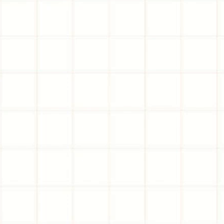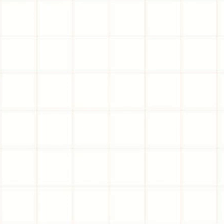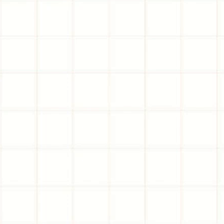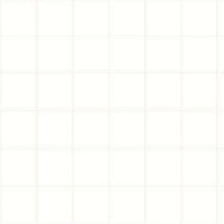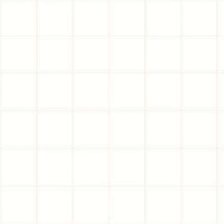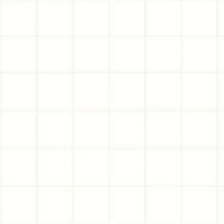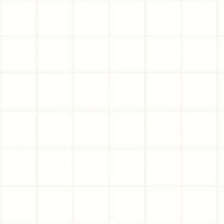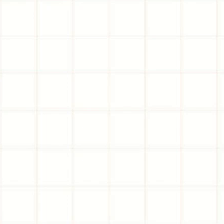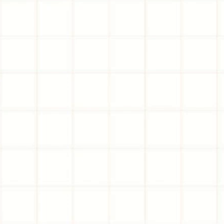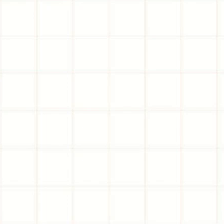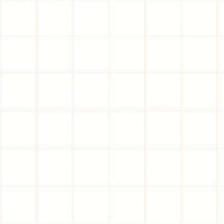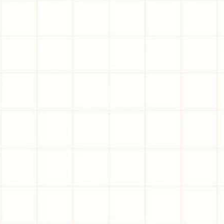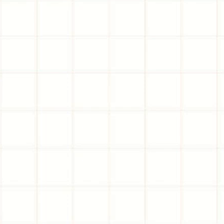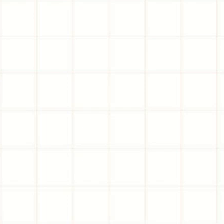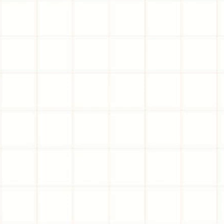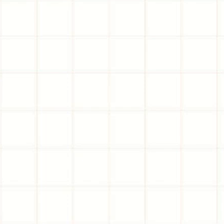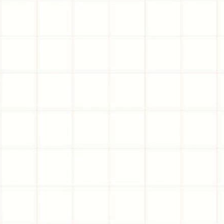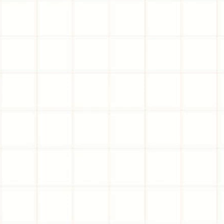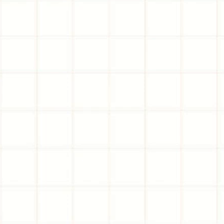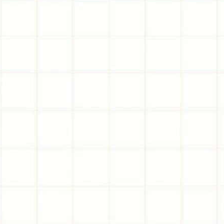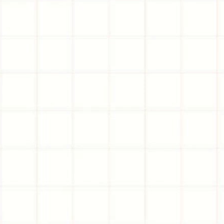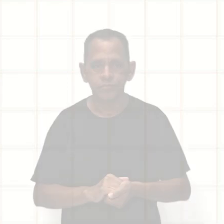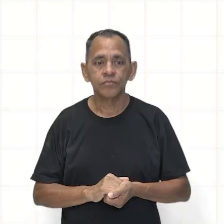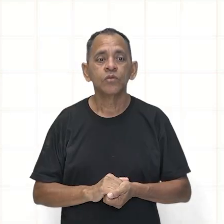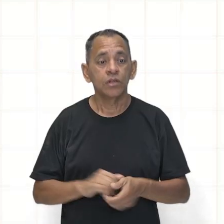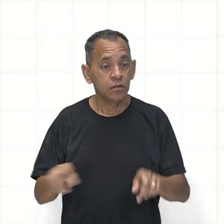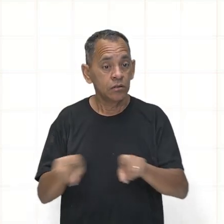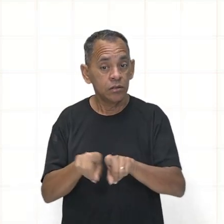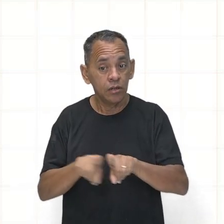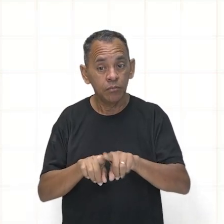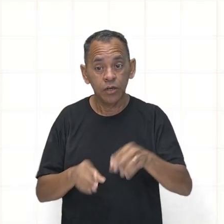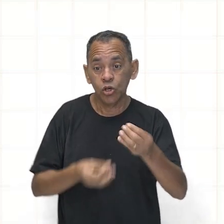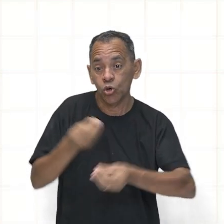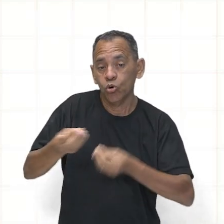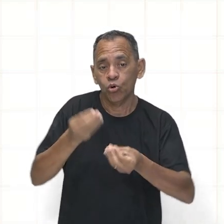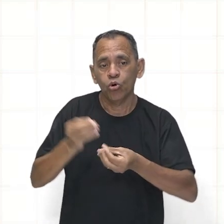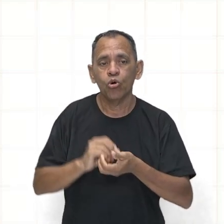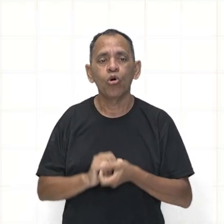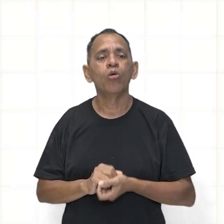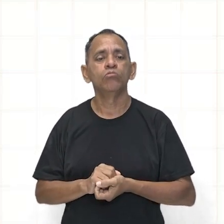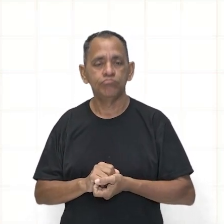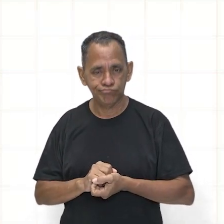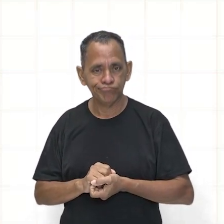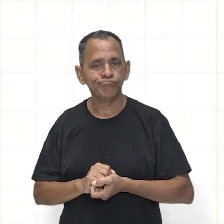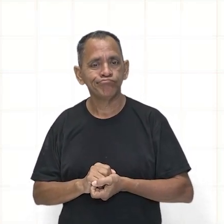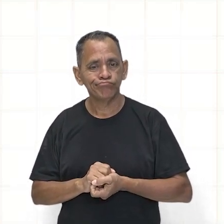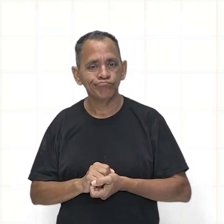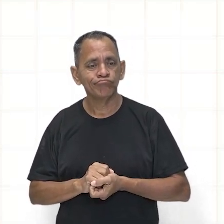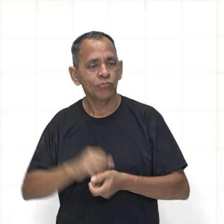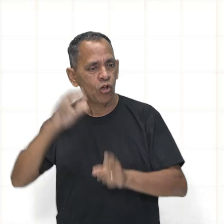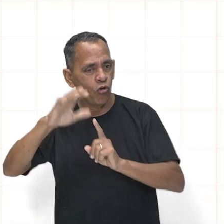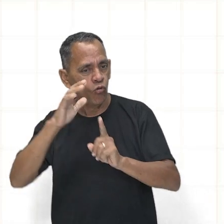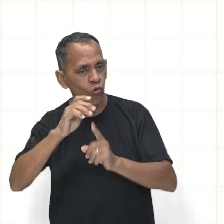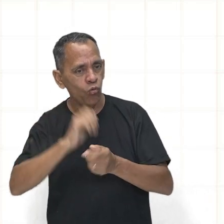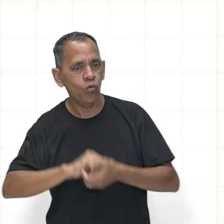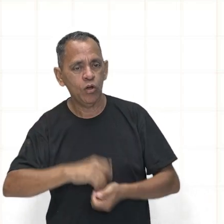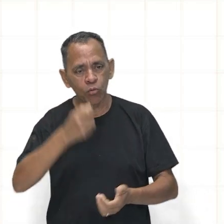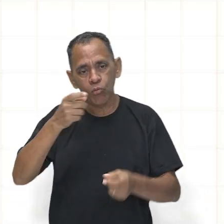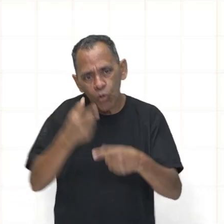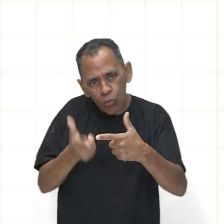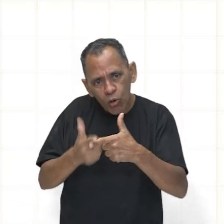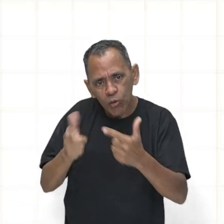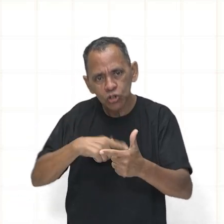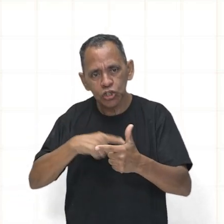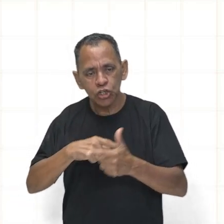a proibição de manifestações públicas após atentado contra o imperador em